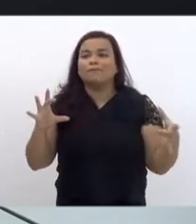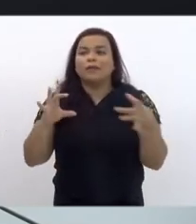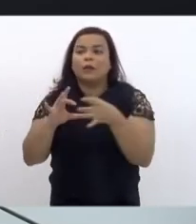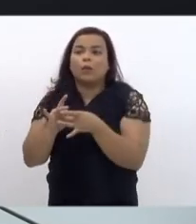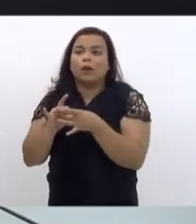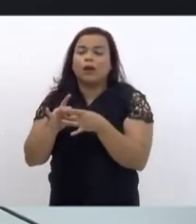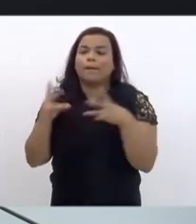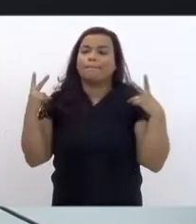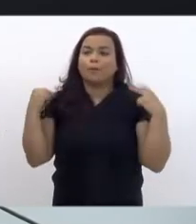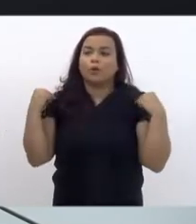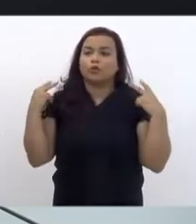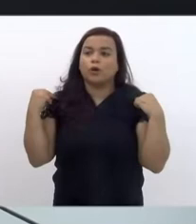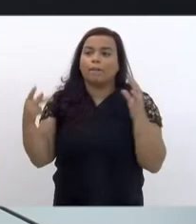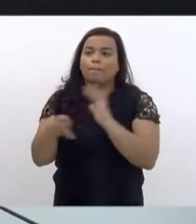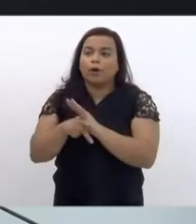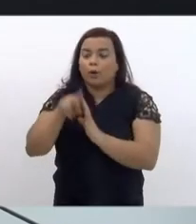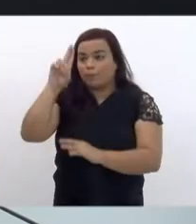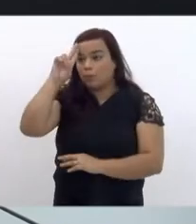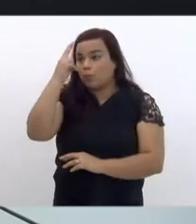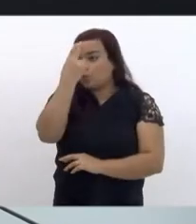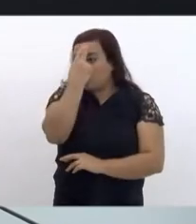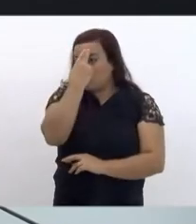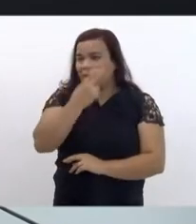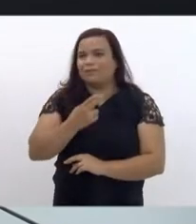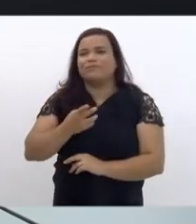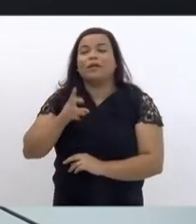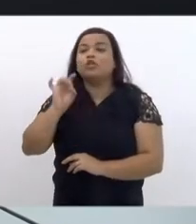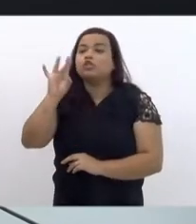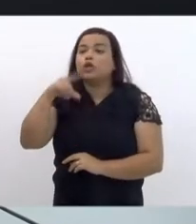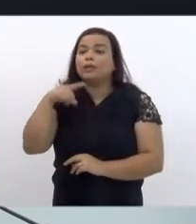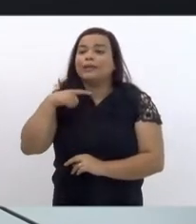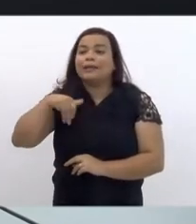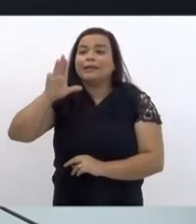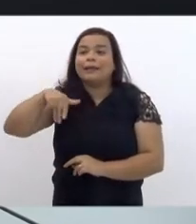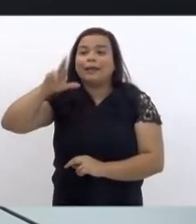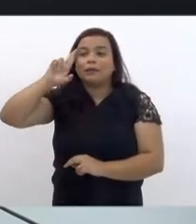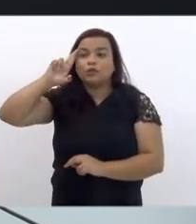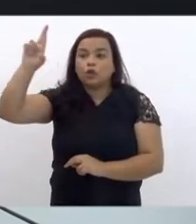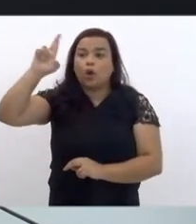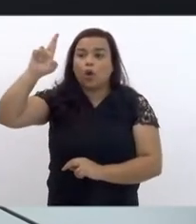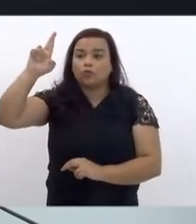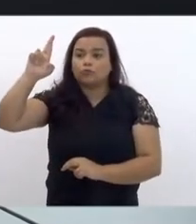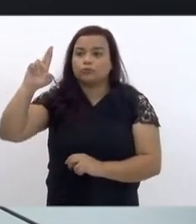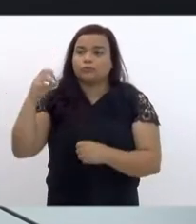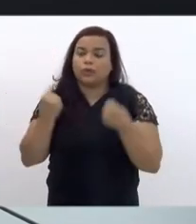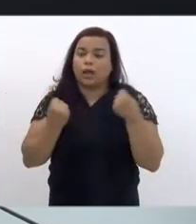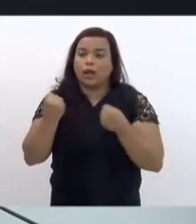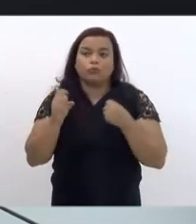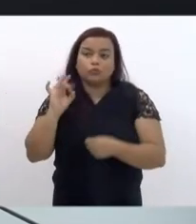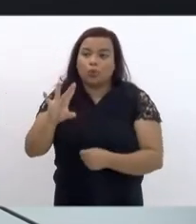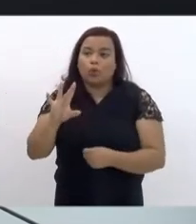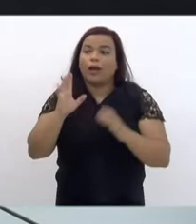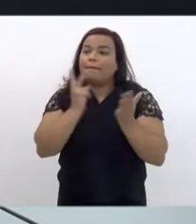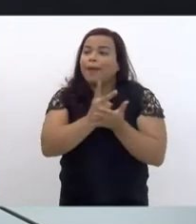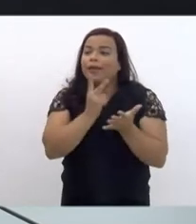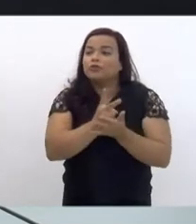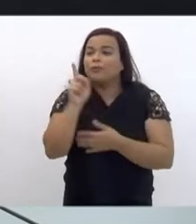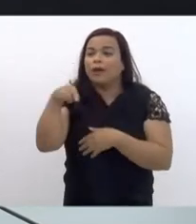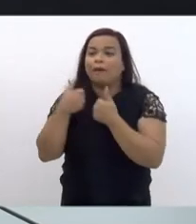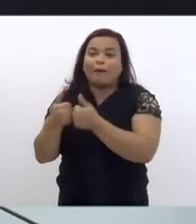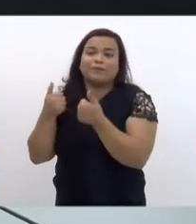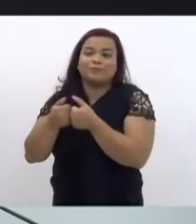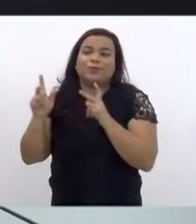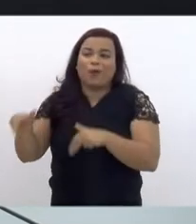Uber. Ele tem quem é o proprietário. É a mesma coisa com os ônibus. O